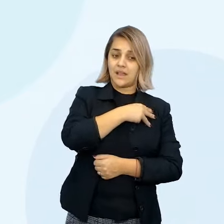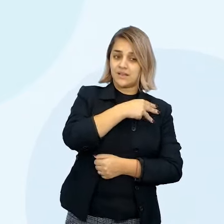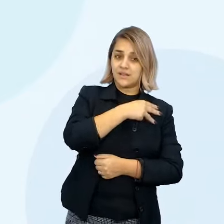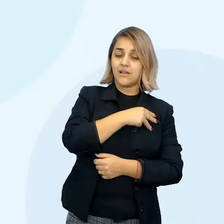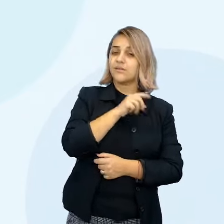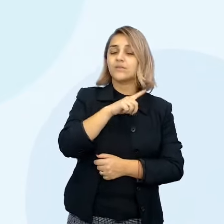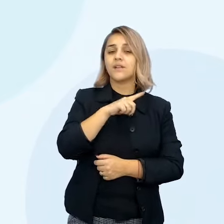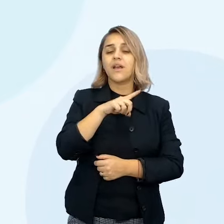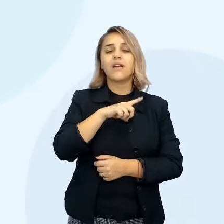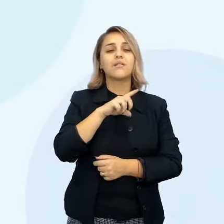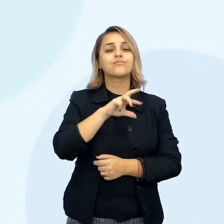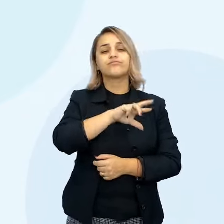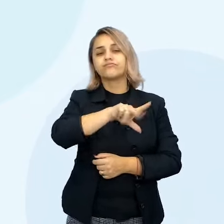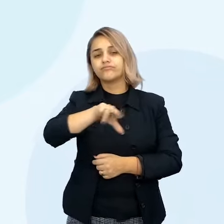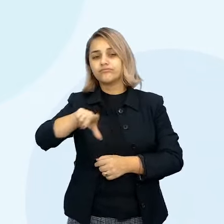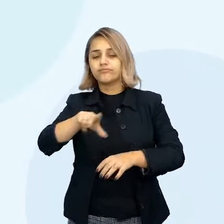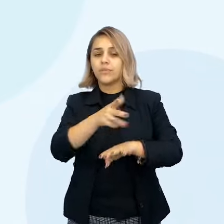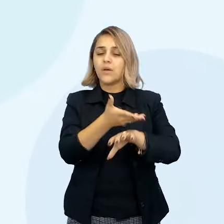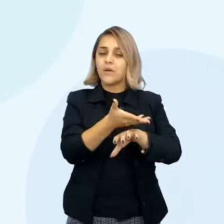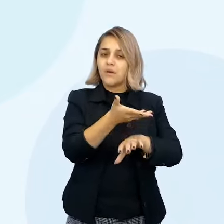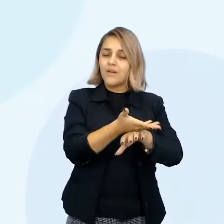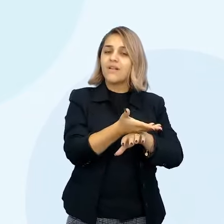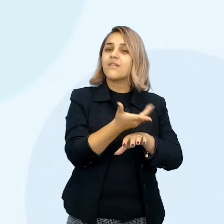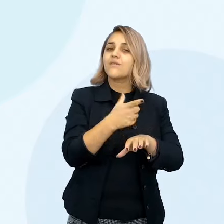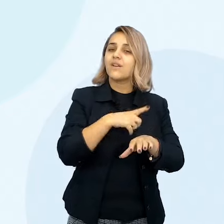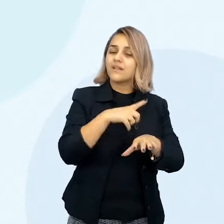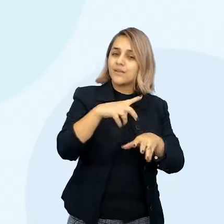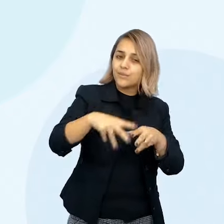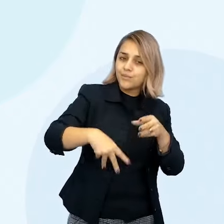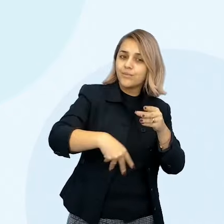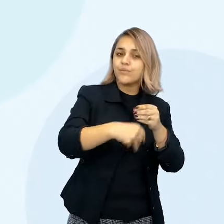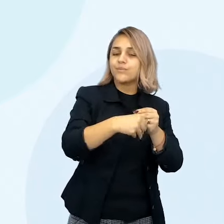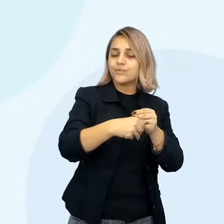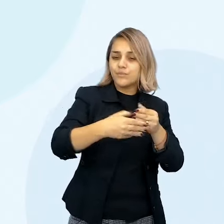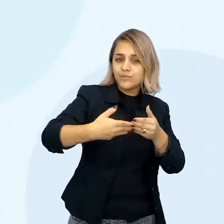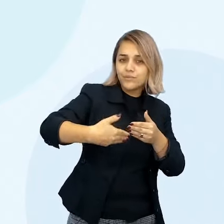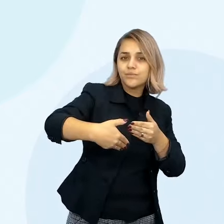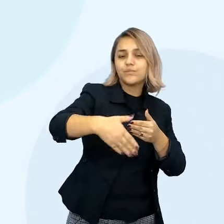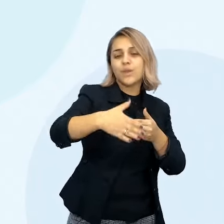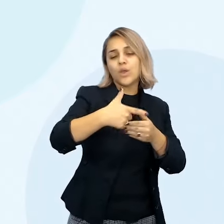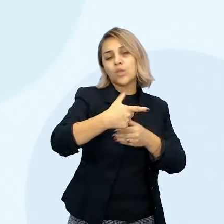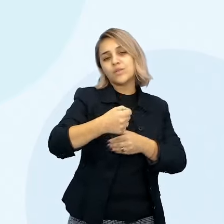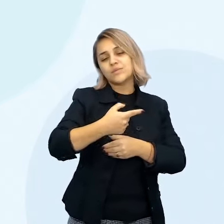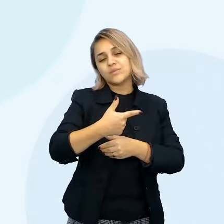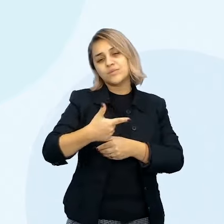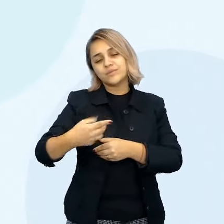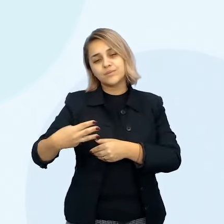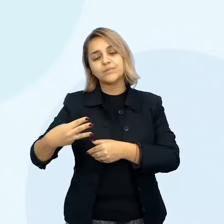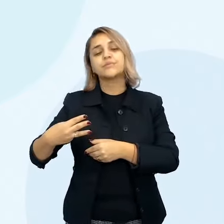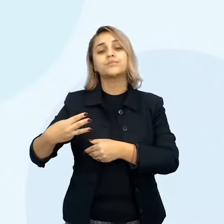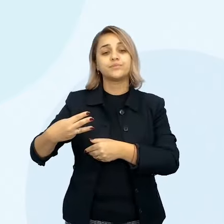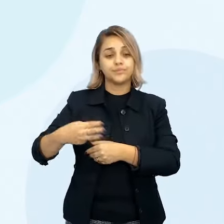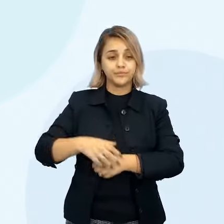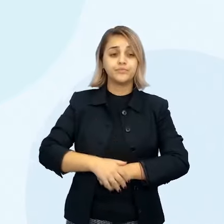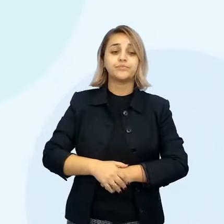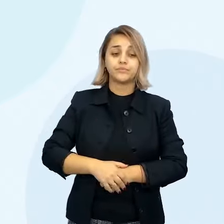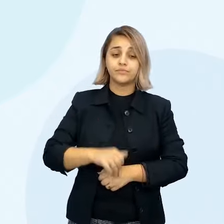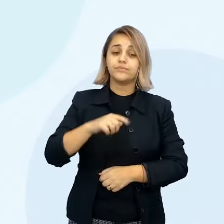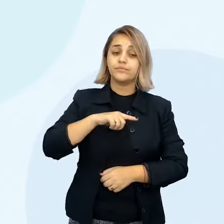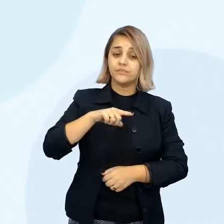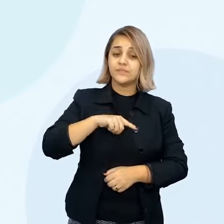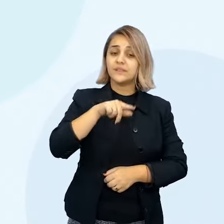todas as outras unidades curriculares que a gente vai implementar aí ao longo de 2023. E a PEI de 9 horas tem também